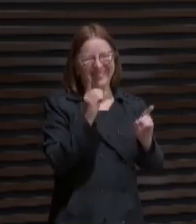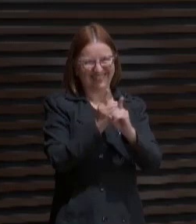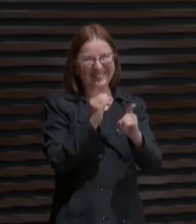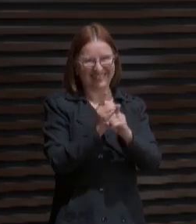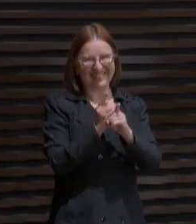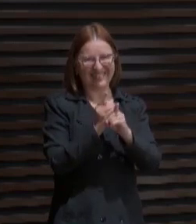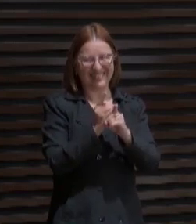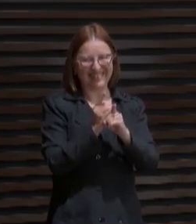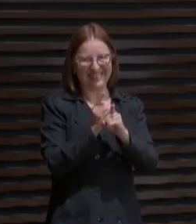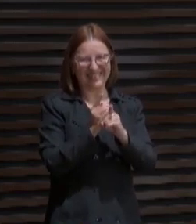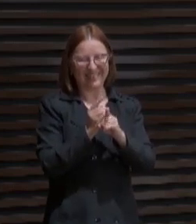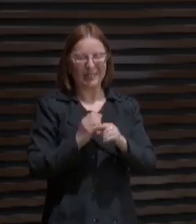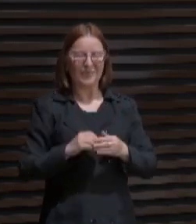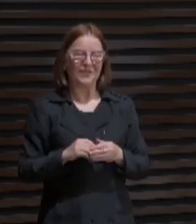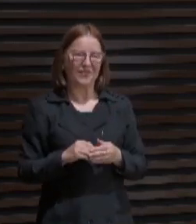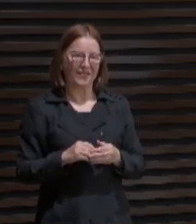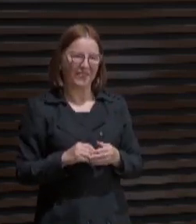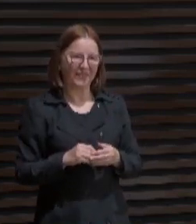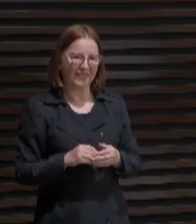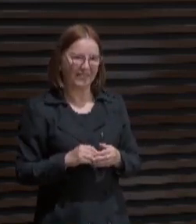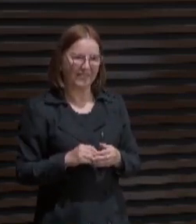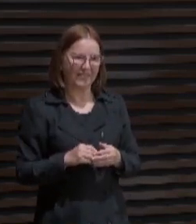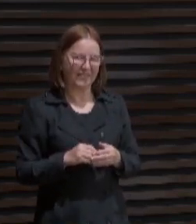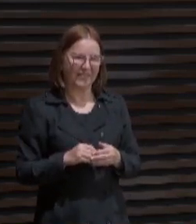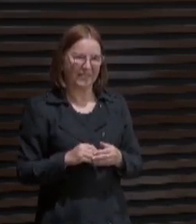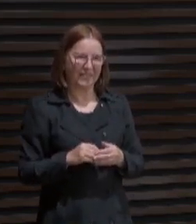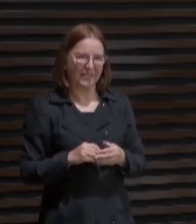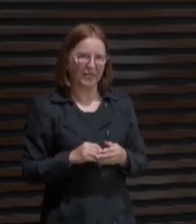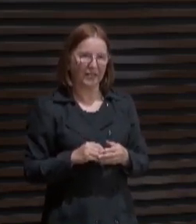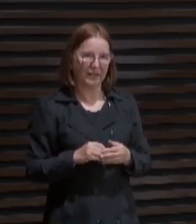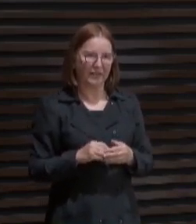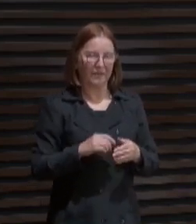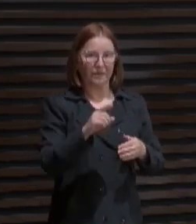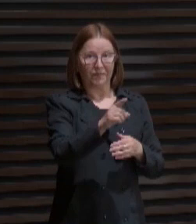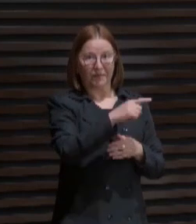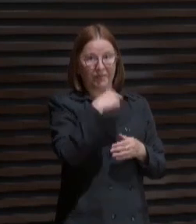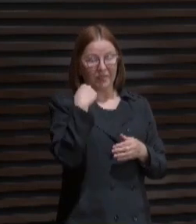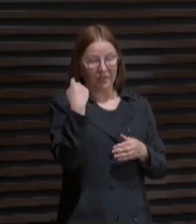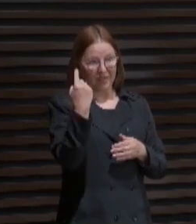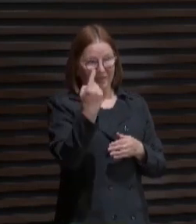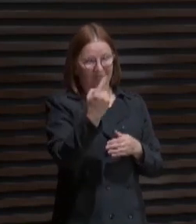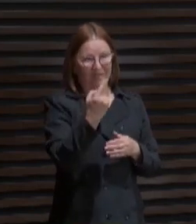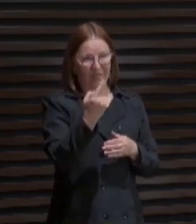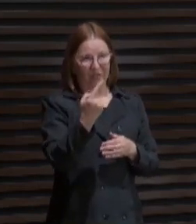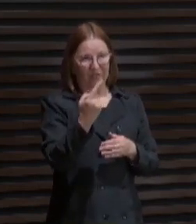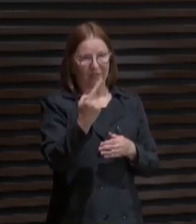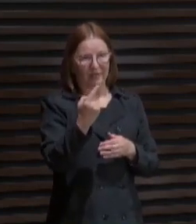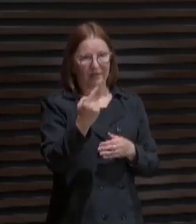forma responsiva de, ao ouvir,